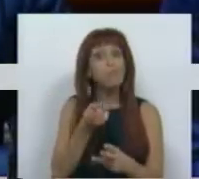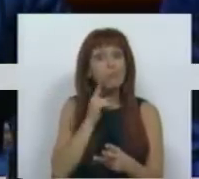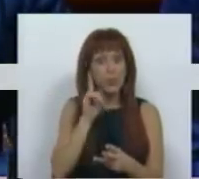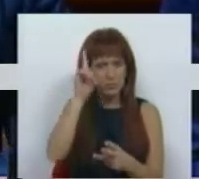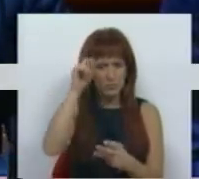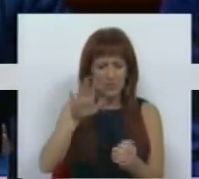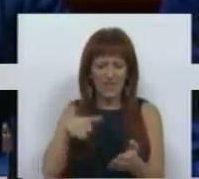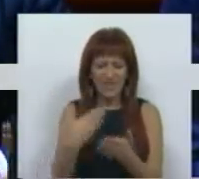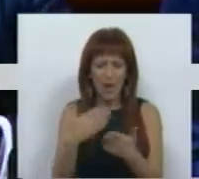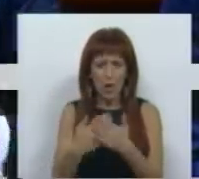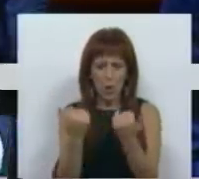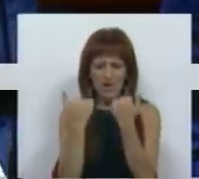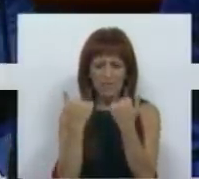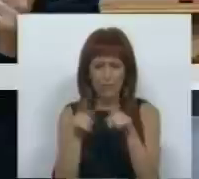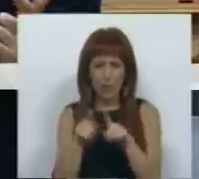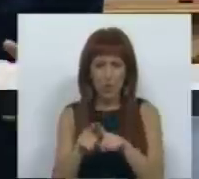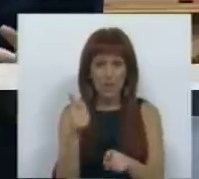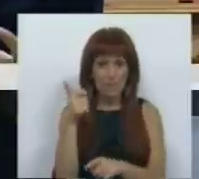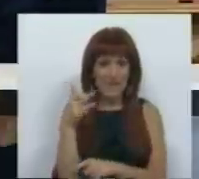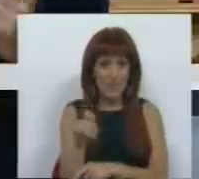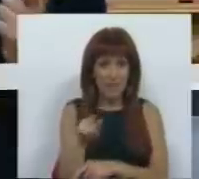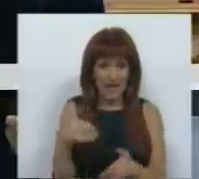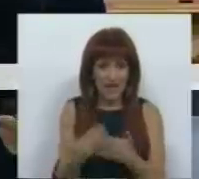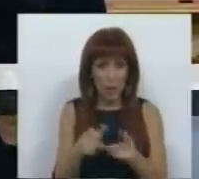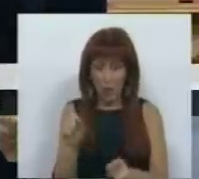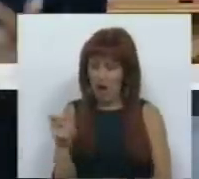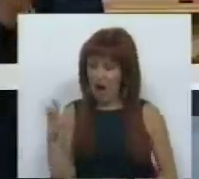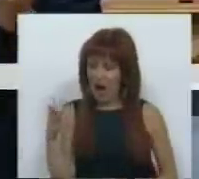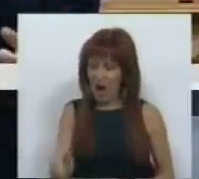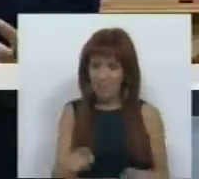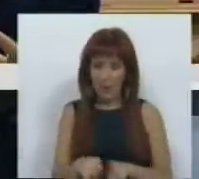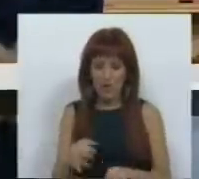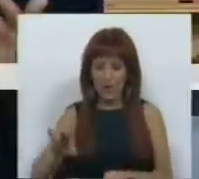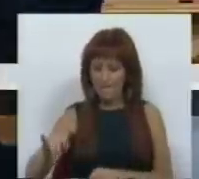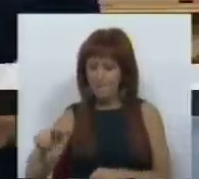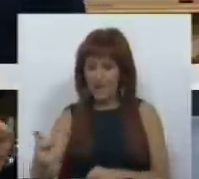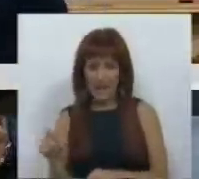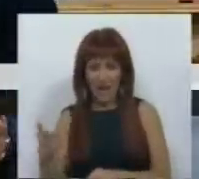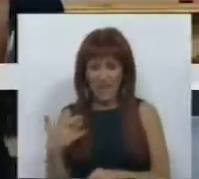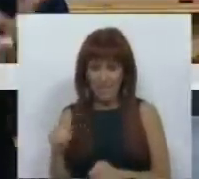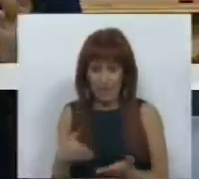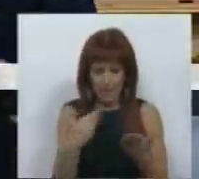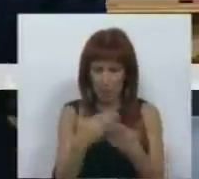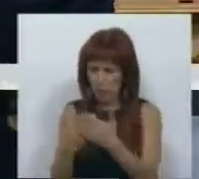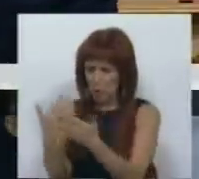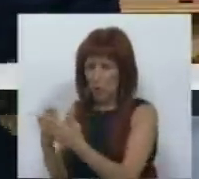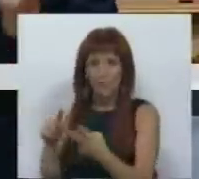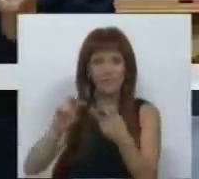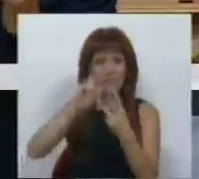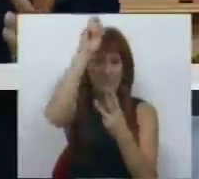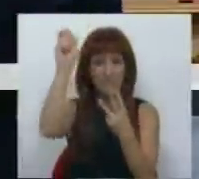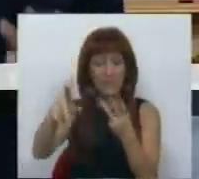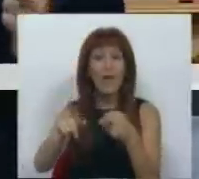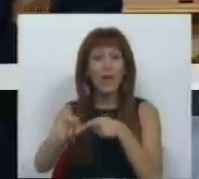ilegalmente forneceu informações ao BCP, à Galp, à PT e à EDP. Terceiro,